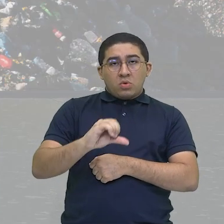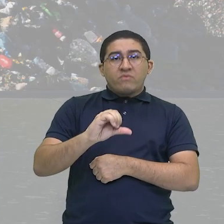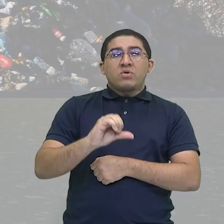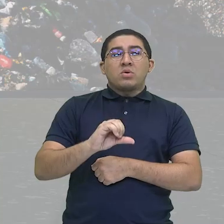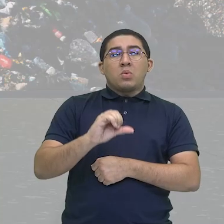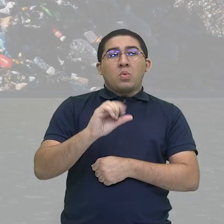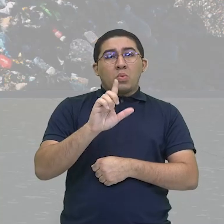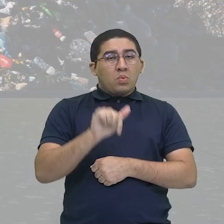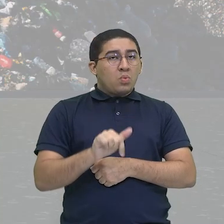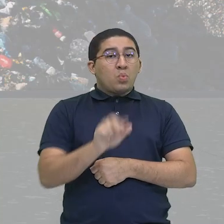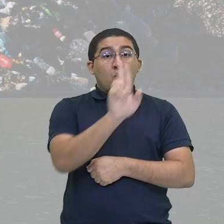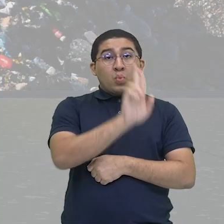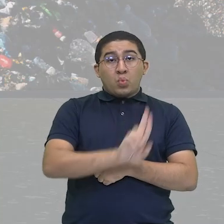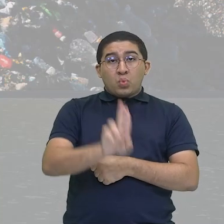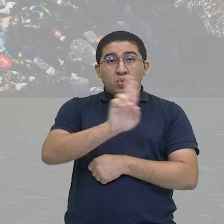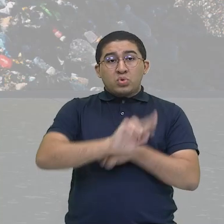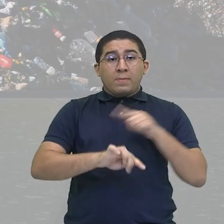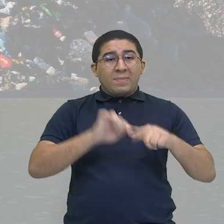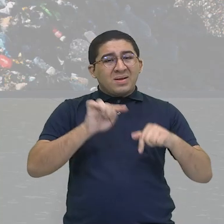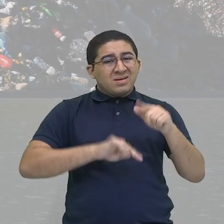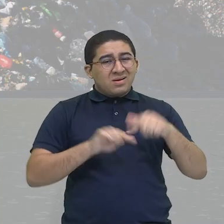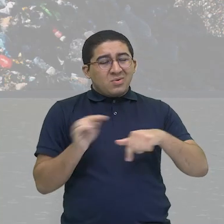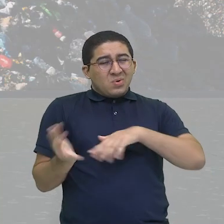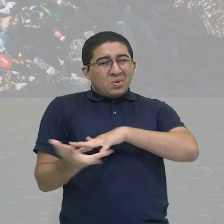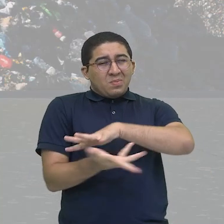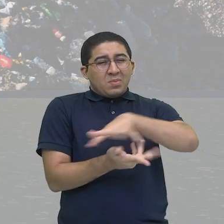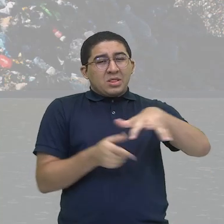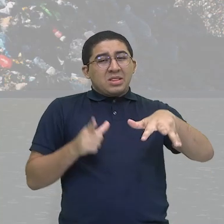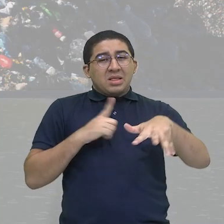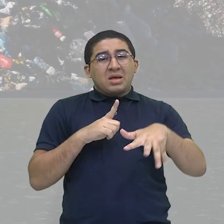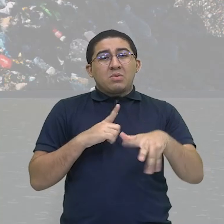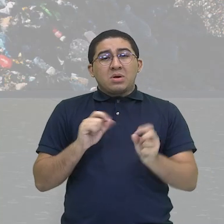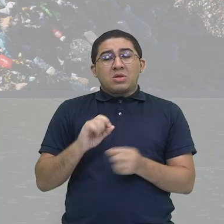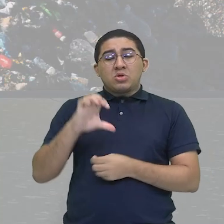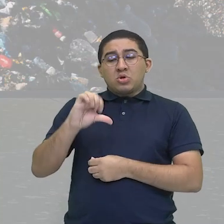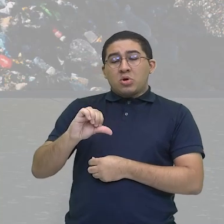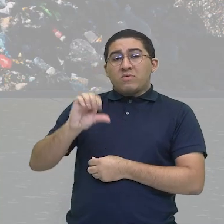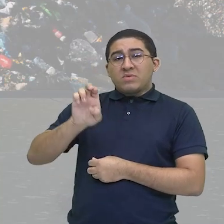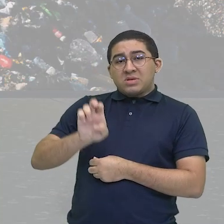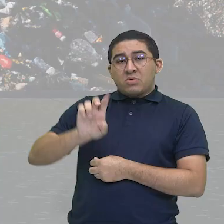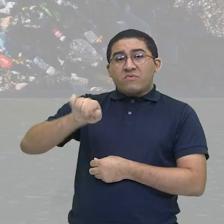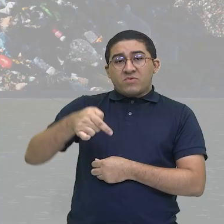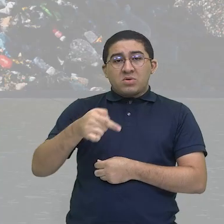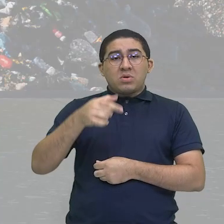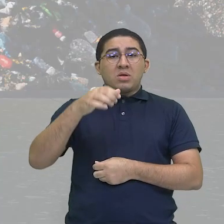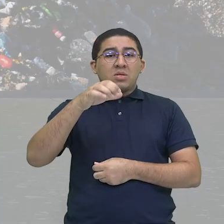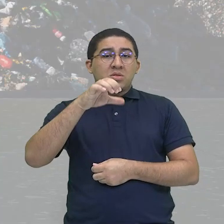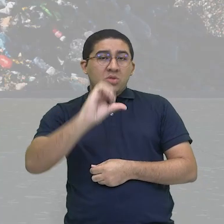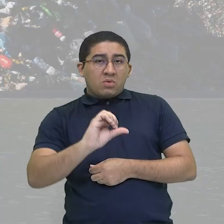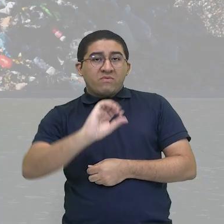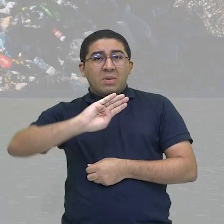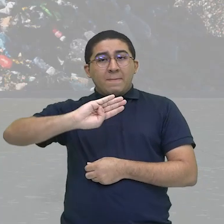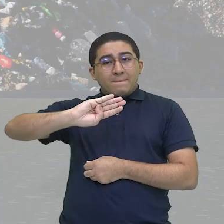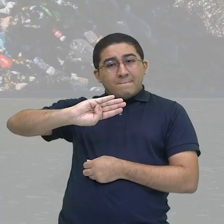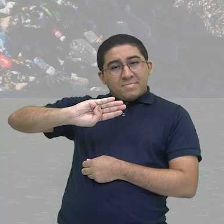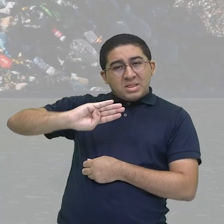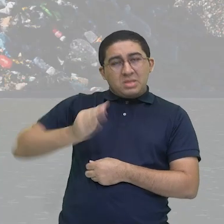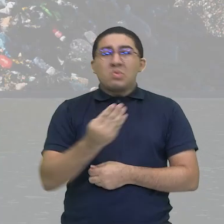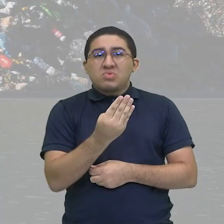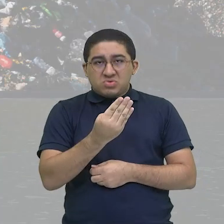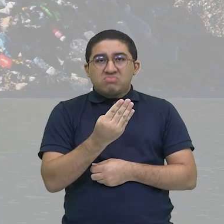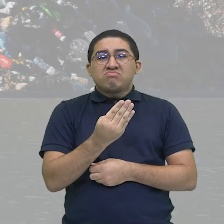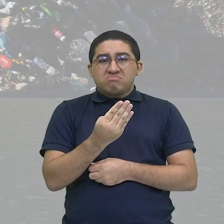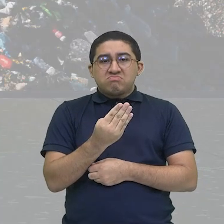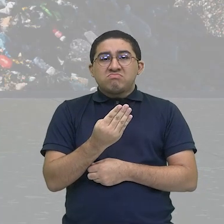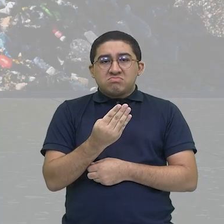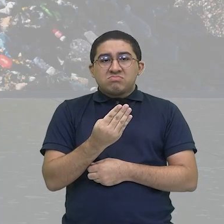global de materiais atingiu 95,4 bilhões de toneladas. Isso é muito. Não é muito? É muita coisa, né?